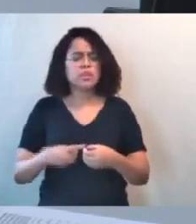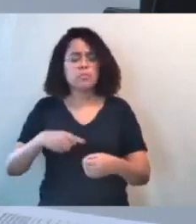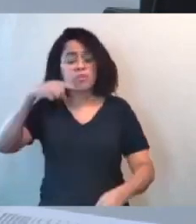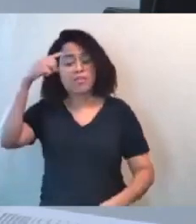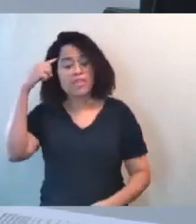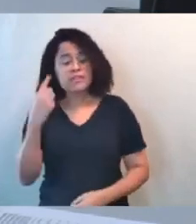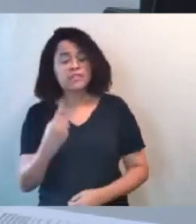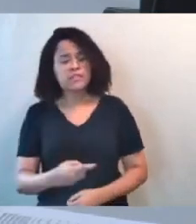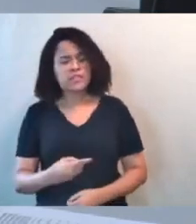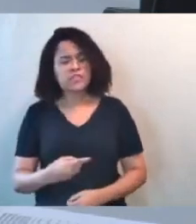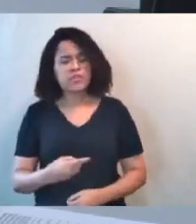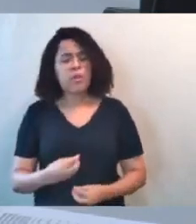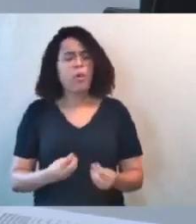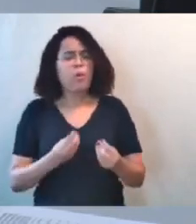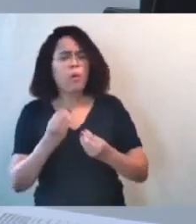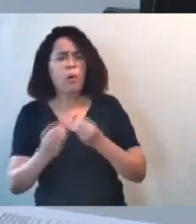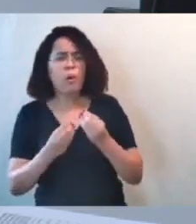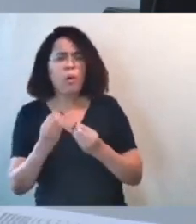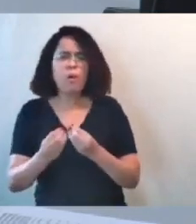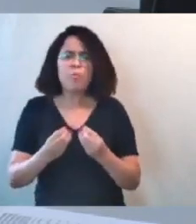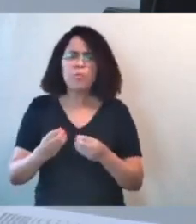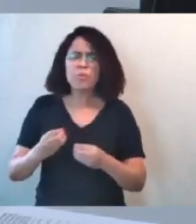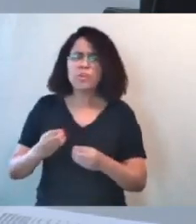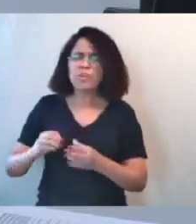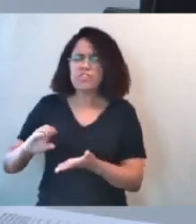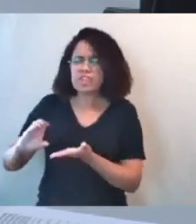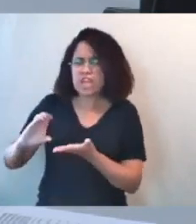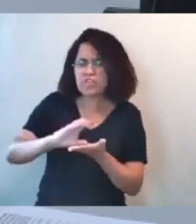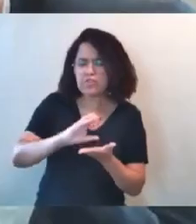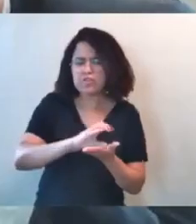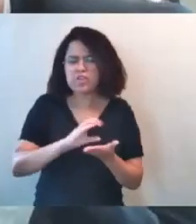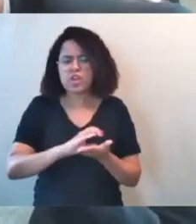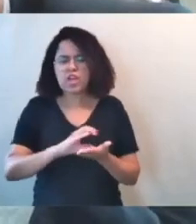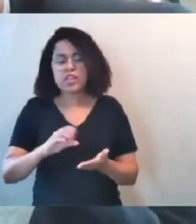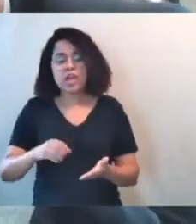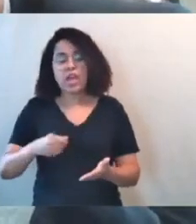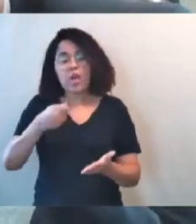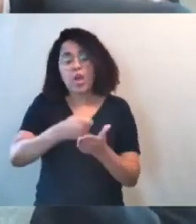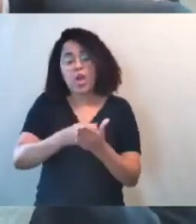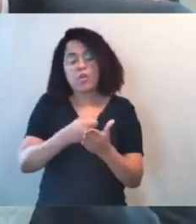seria feita a restituição da compra antecipada de Vale Transportes.